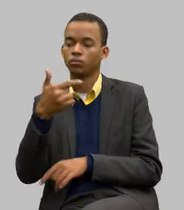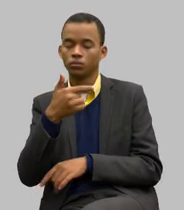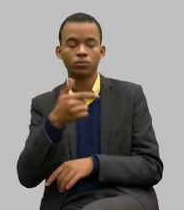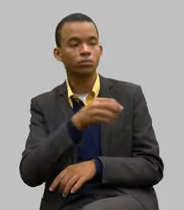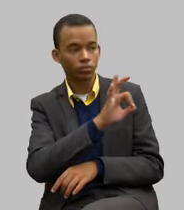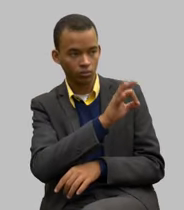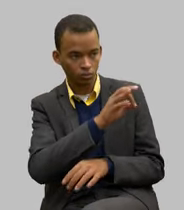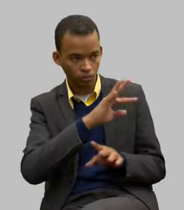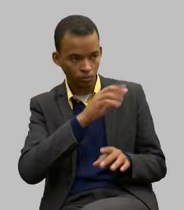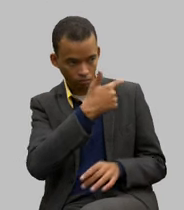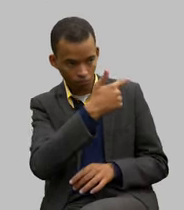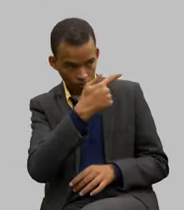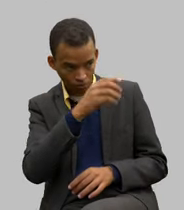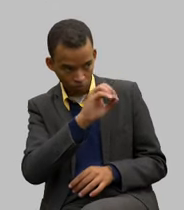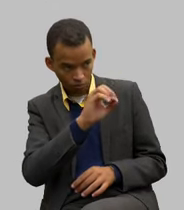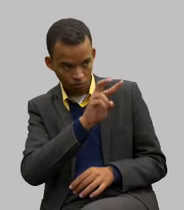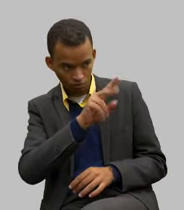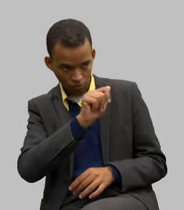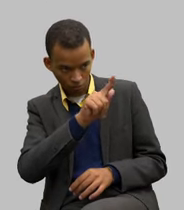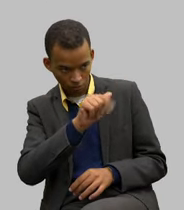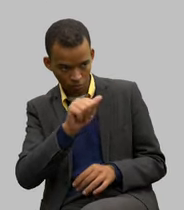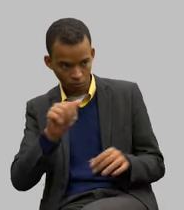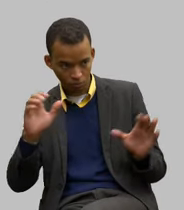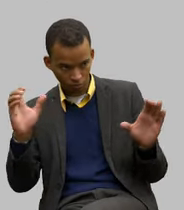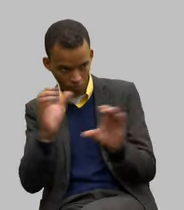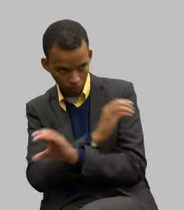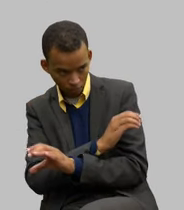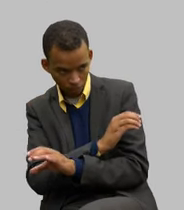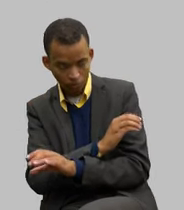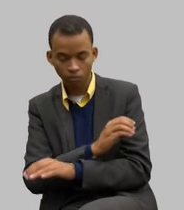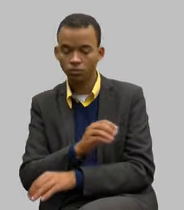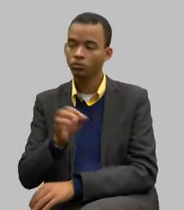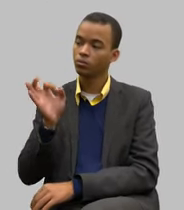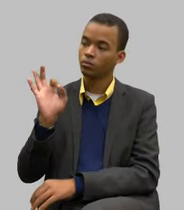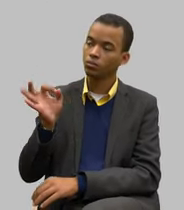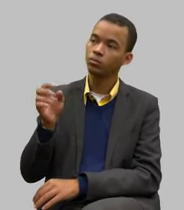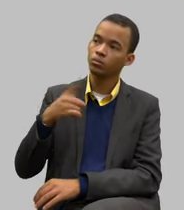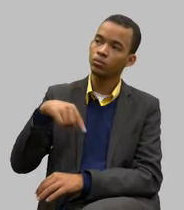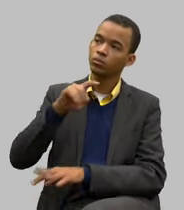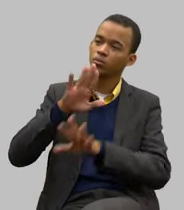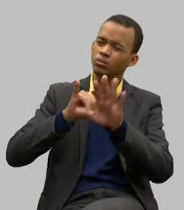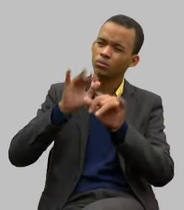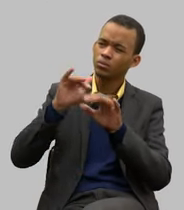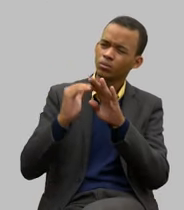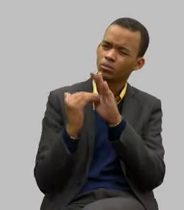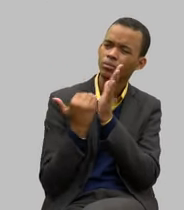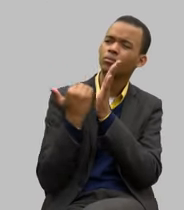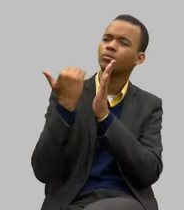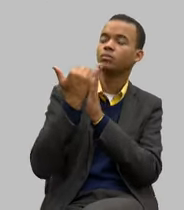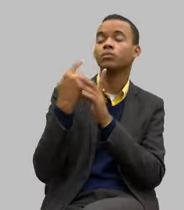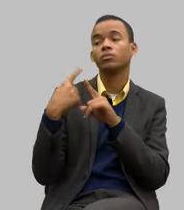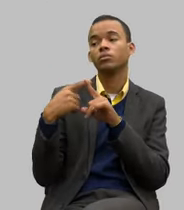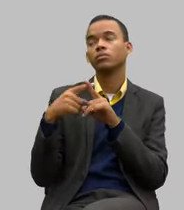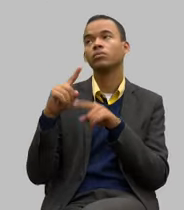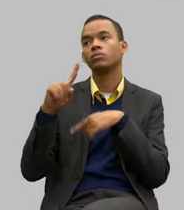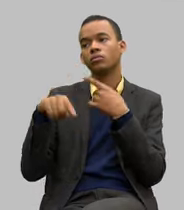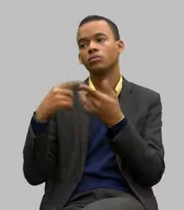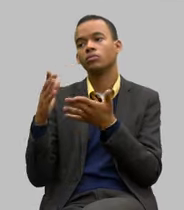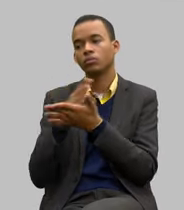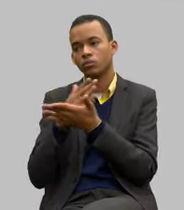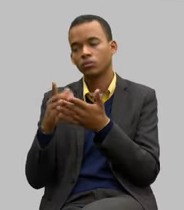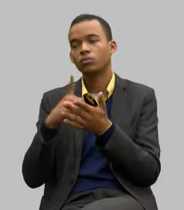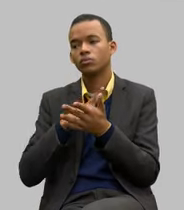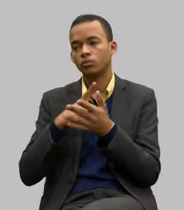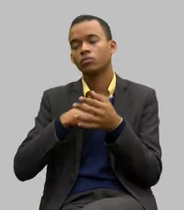convocados é isso 290 candidatos convocados nós Estamos convocando um pouco acima do número de vagas porque a gente sabe que existe uma perda natural durante o durante o curso de